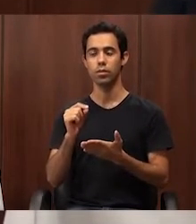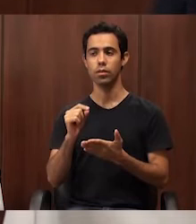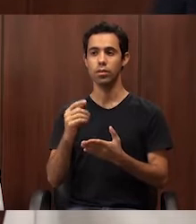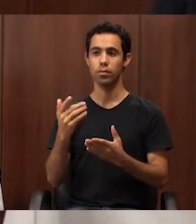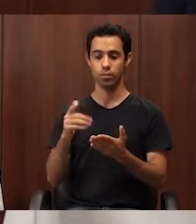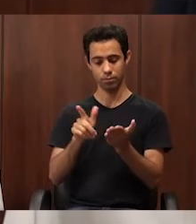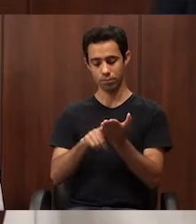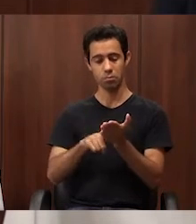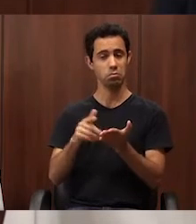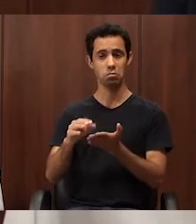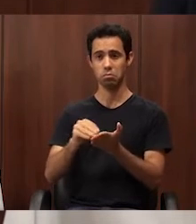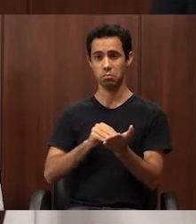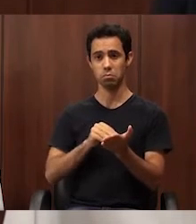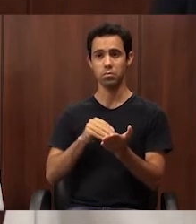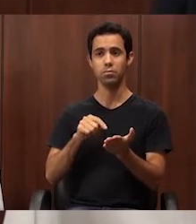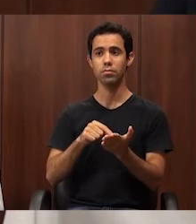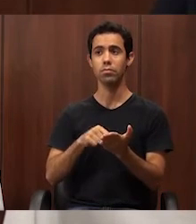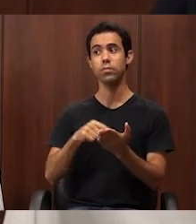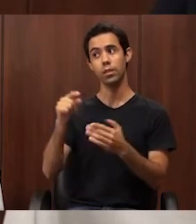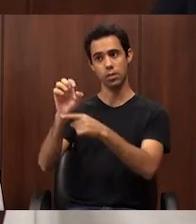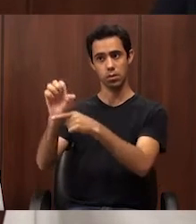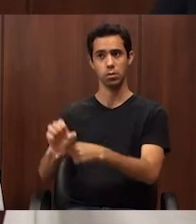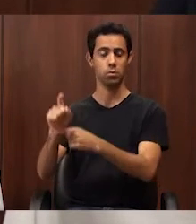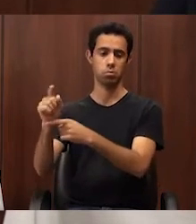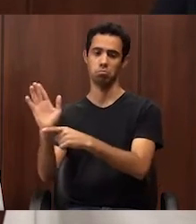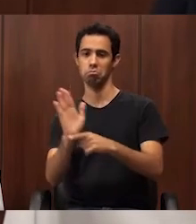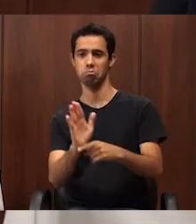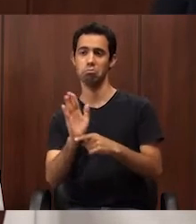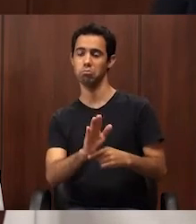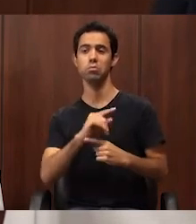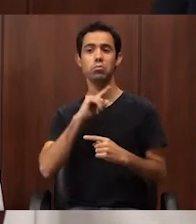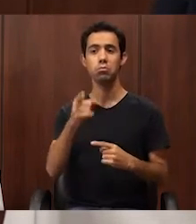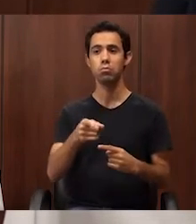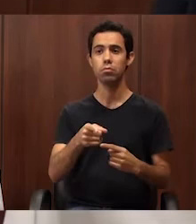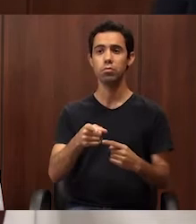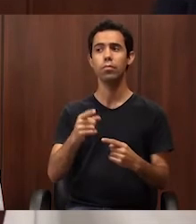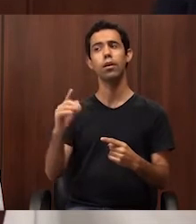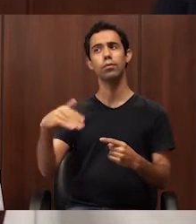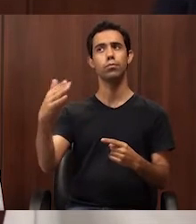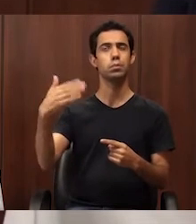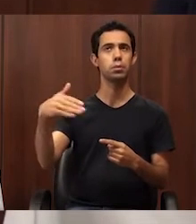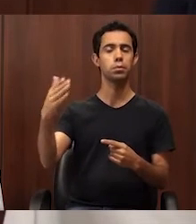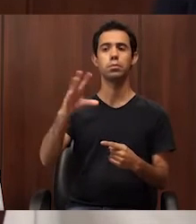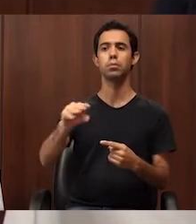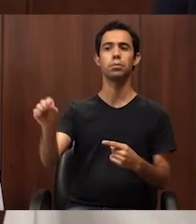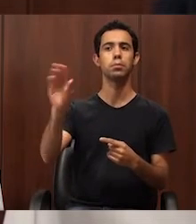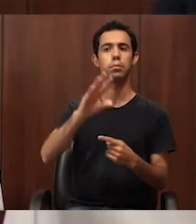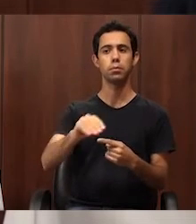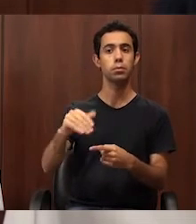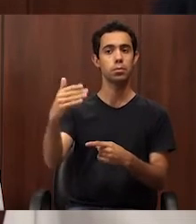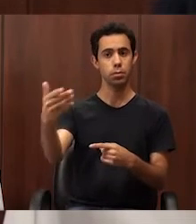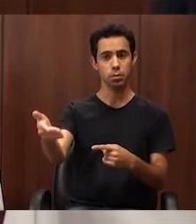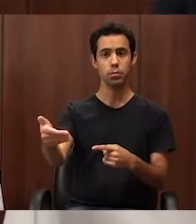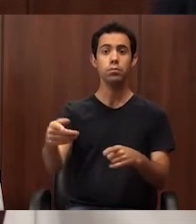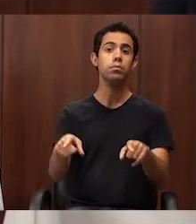é o papel frio. O Estado vai dizer que não tem recurso, o Estado vai adiar o cumprimento daquela decisão,